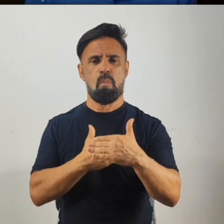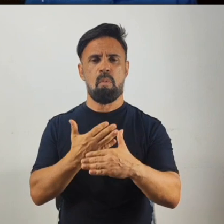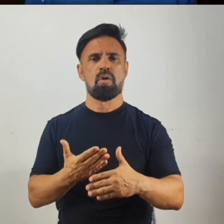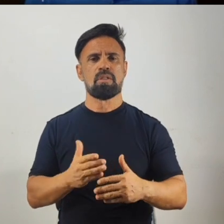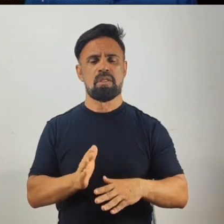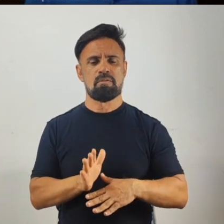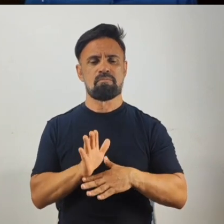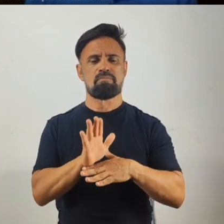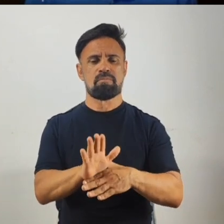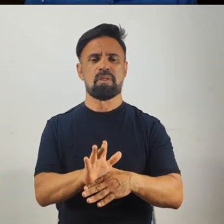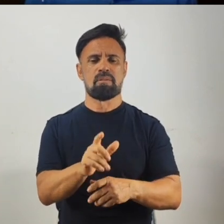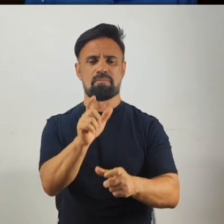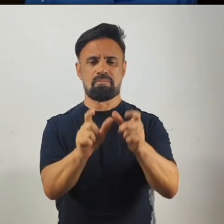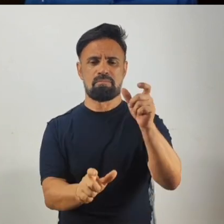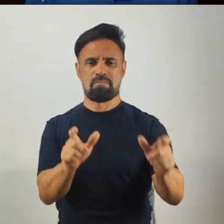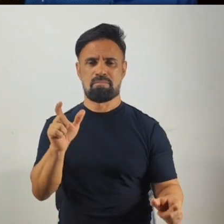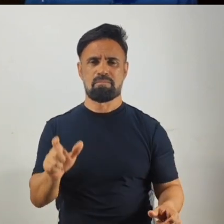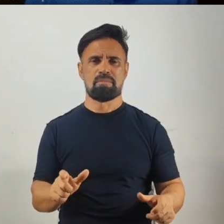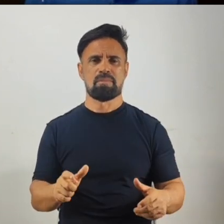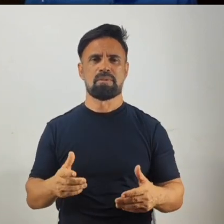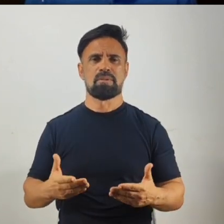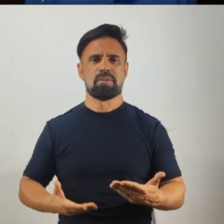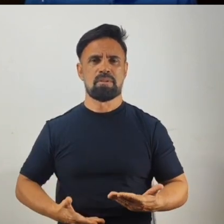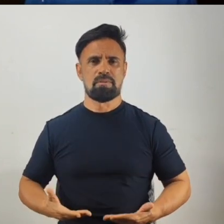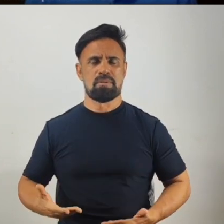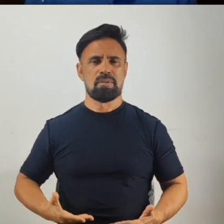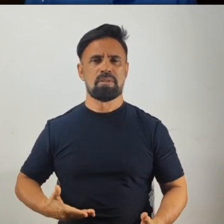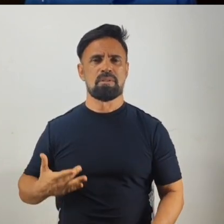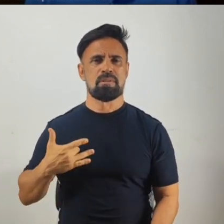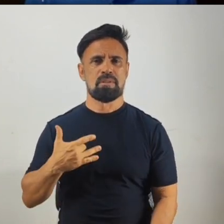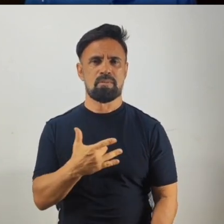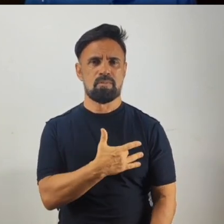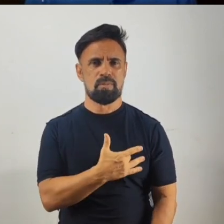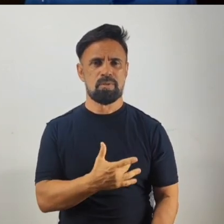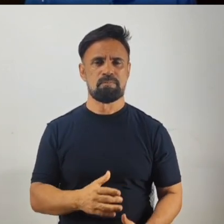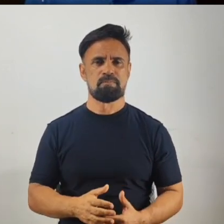chegar no processo de prestação dos serviços de saúde.